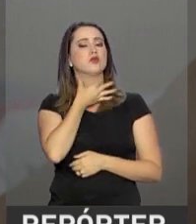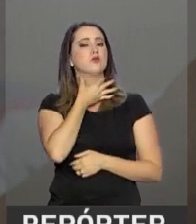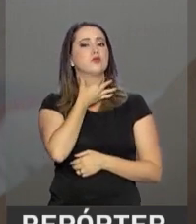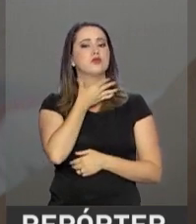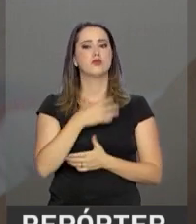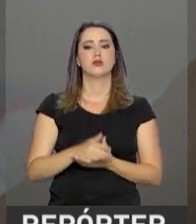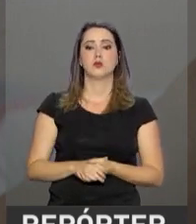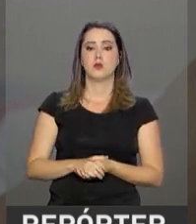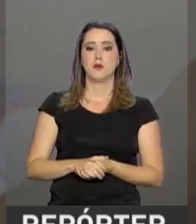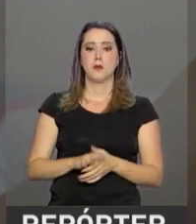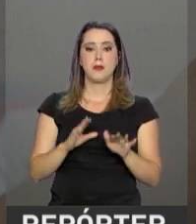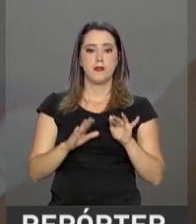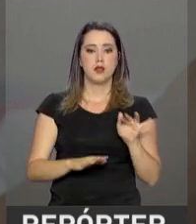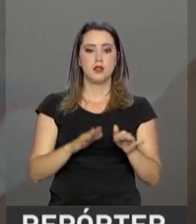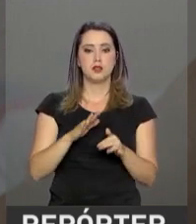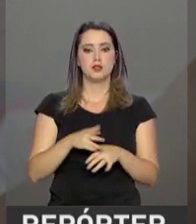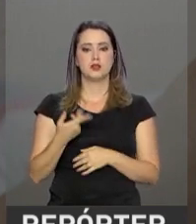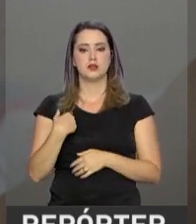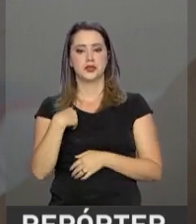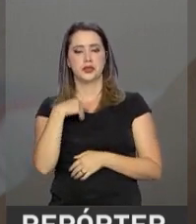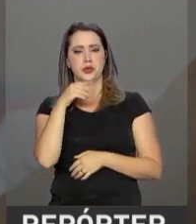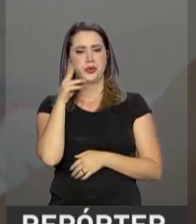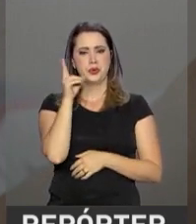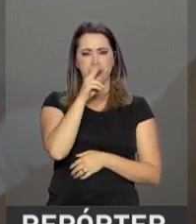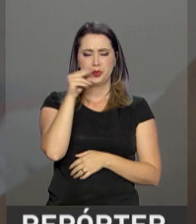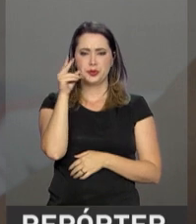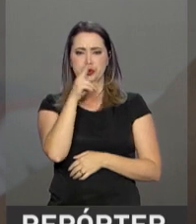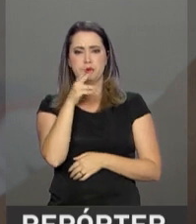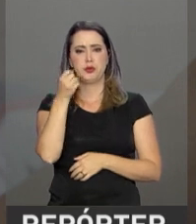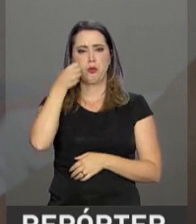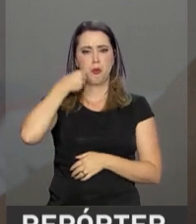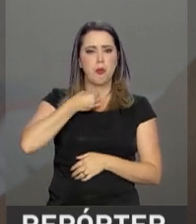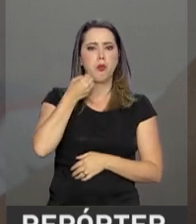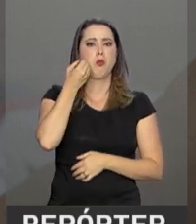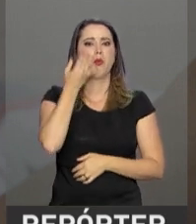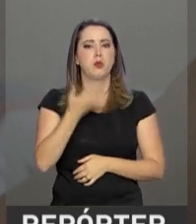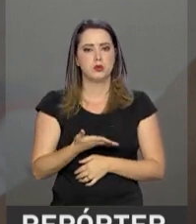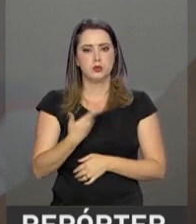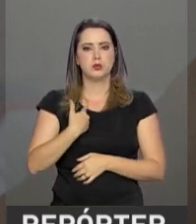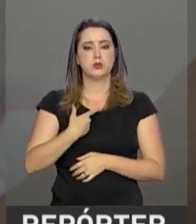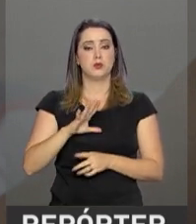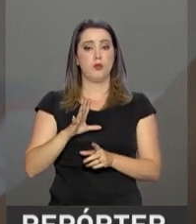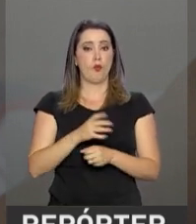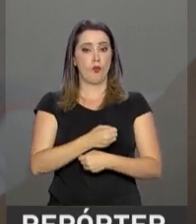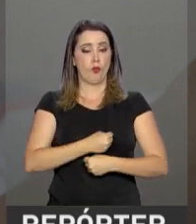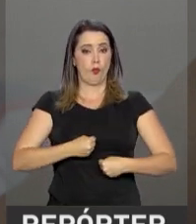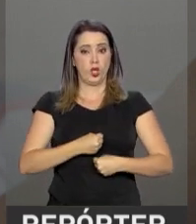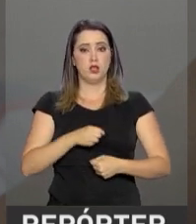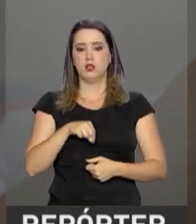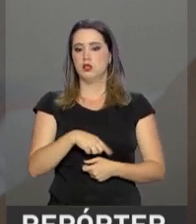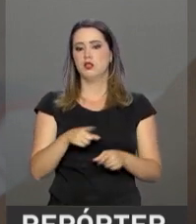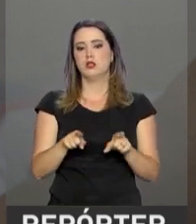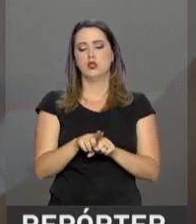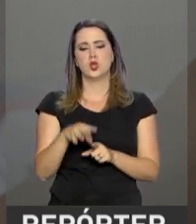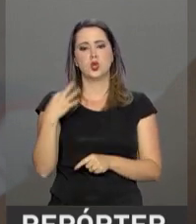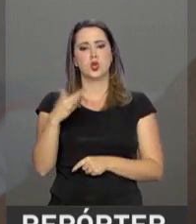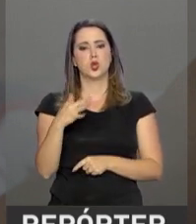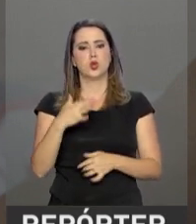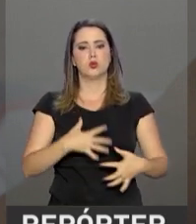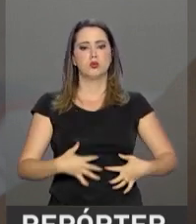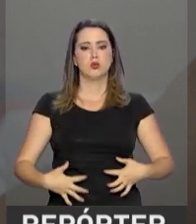garganta em alguns casos o paciente apresenta também náusea vômito constipação dor abdominal e raramente